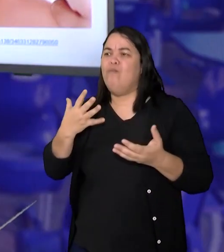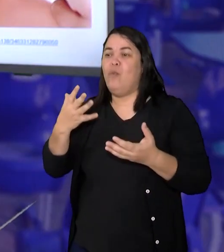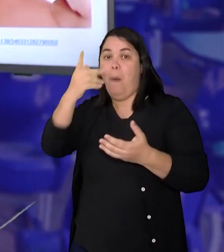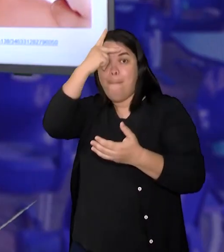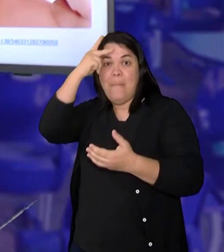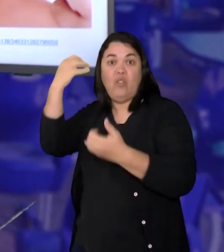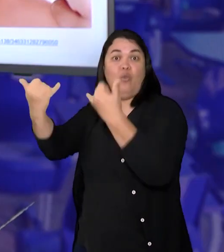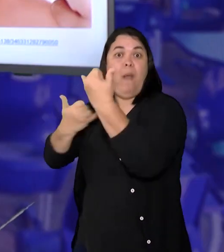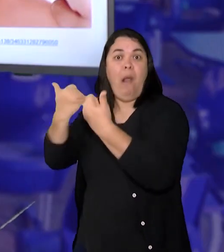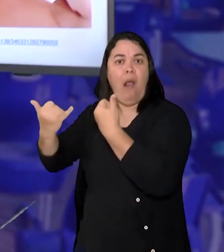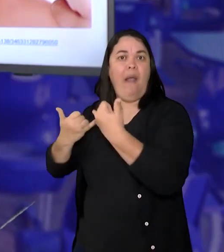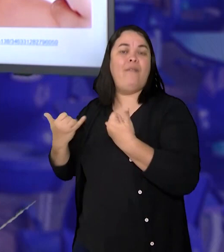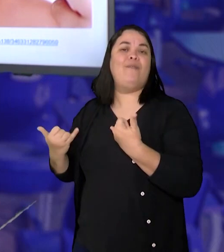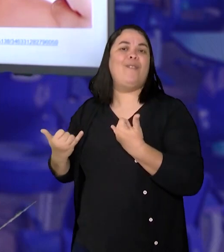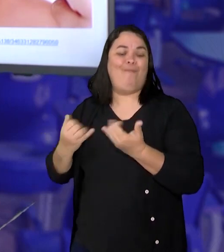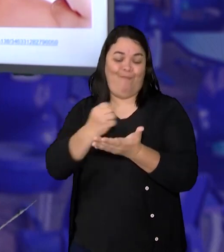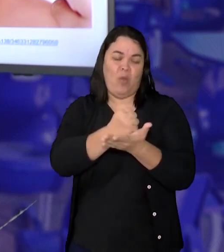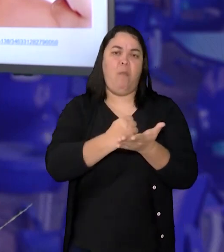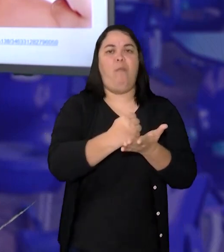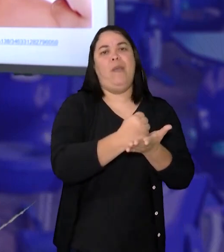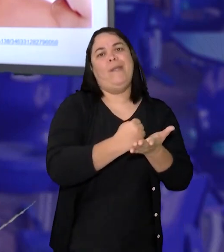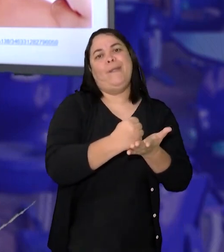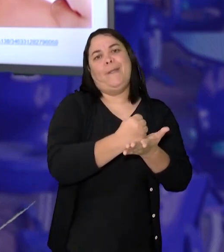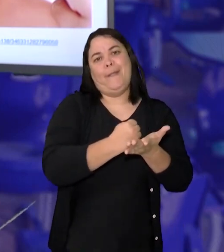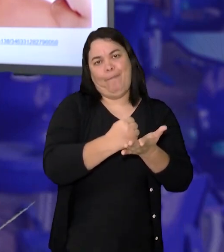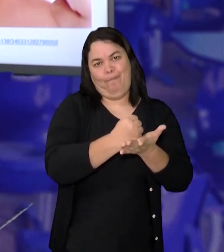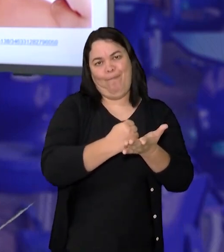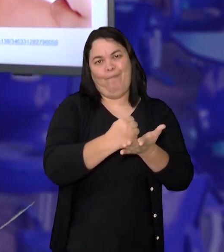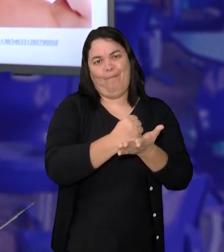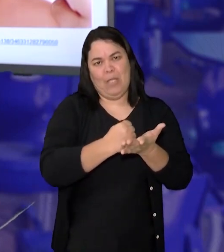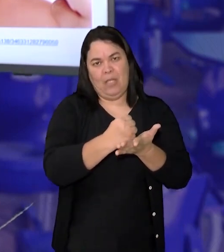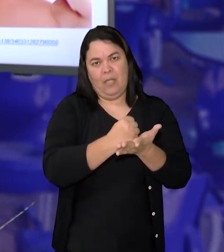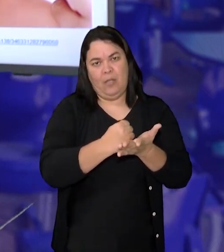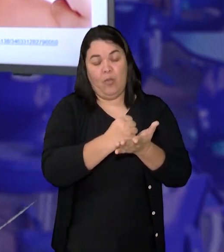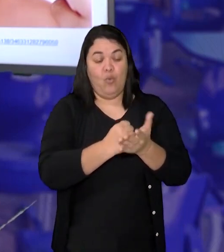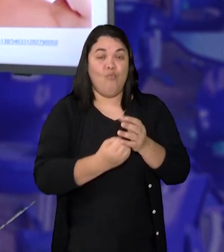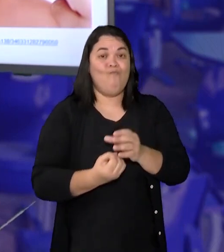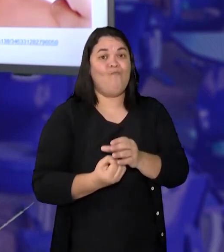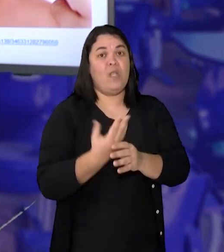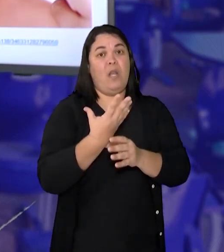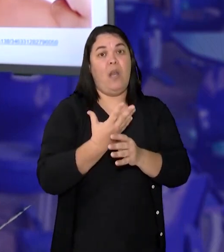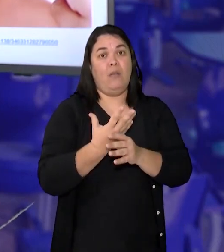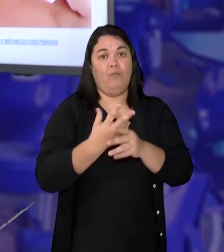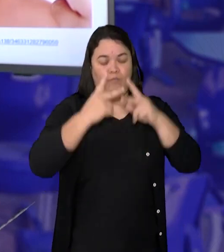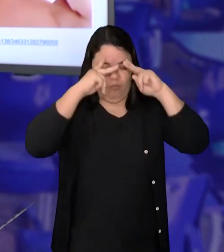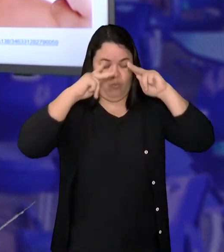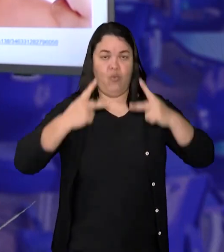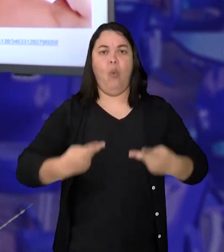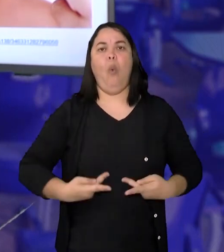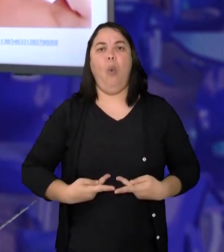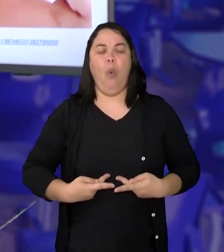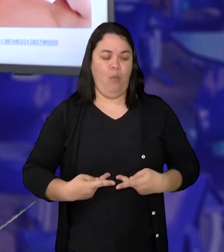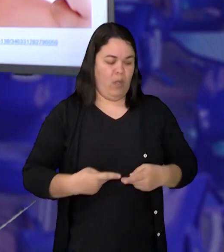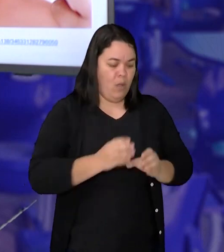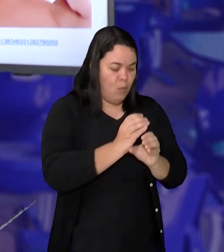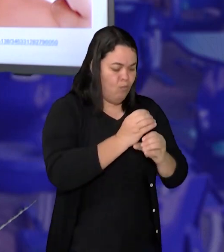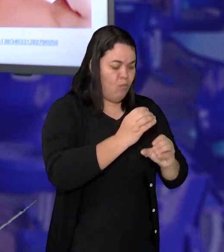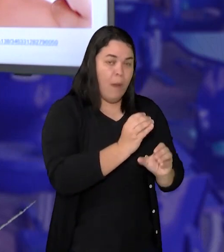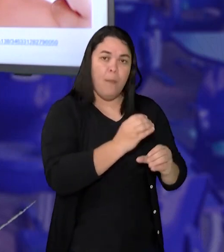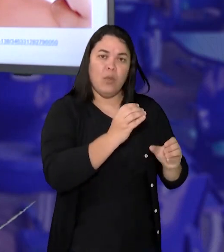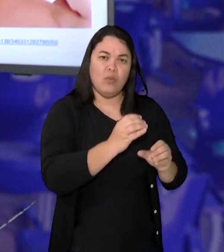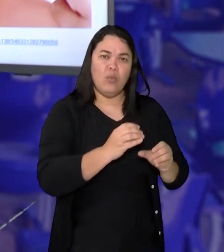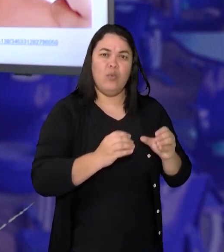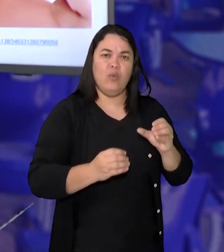dois casos, a gente está utilizando um medicamento que é sintético, que foi criado por nós, seres humanos, em